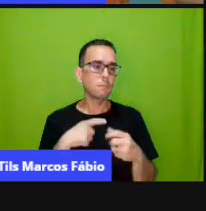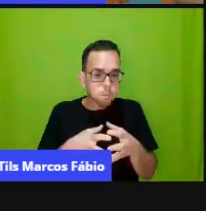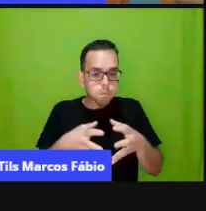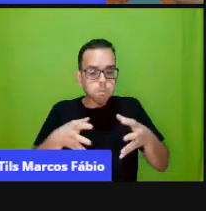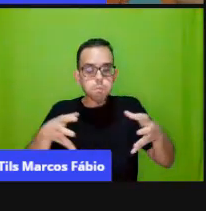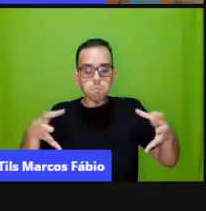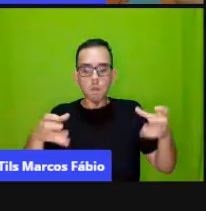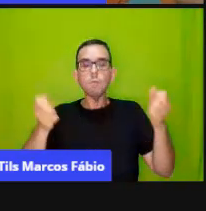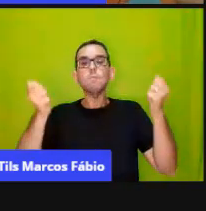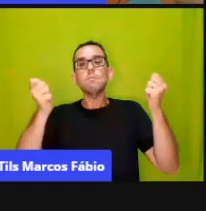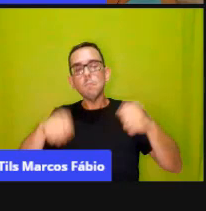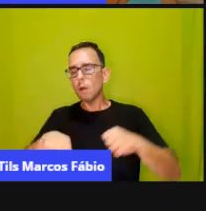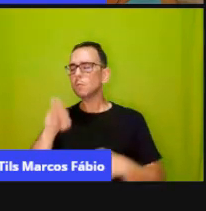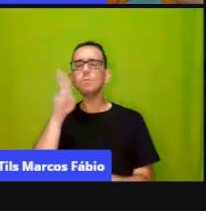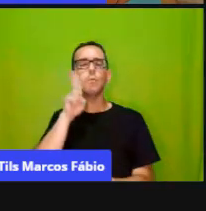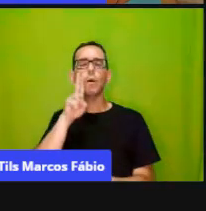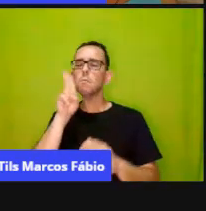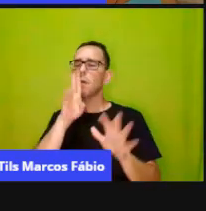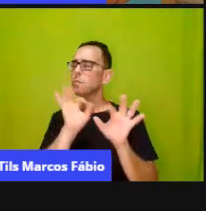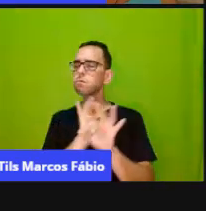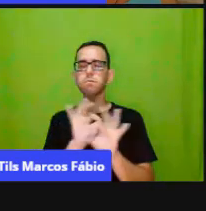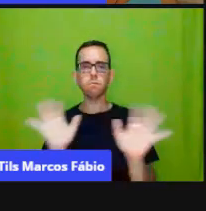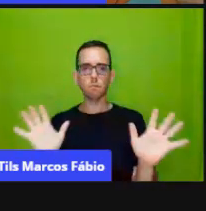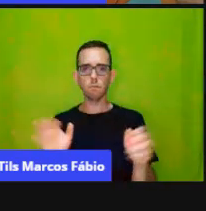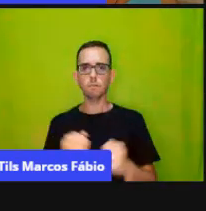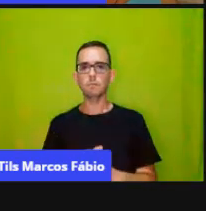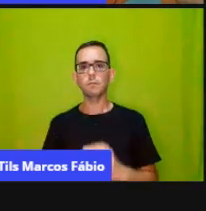se reproduzindo. Próximo.